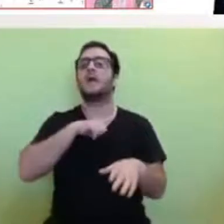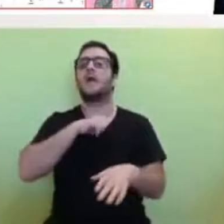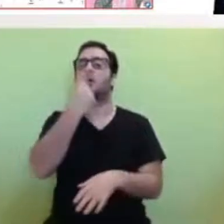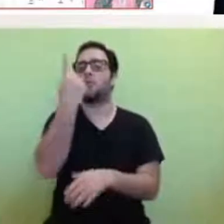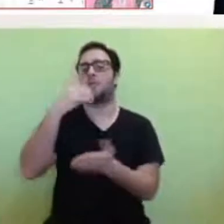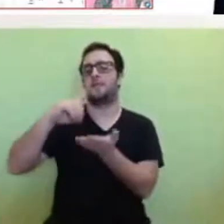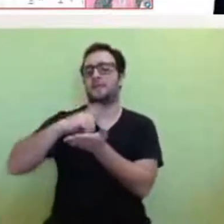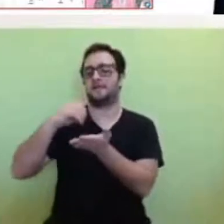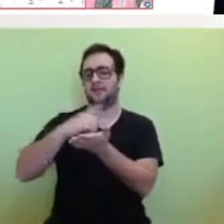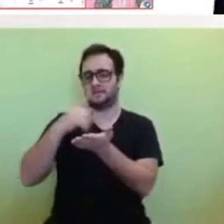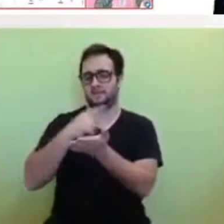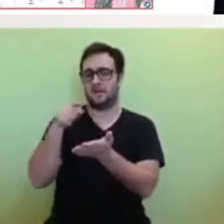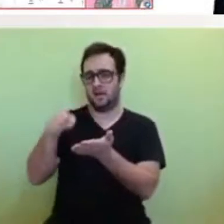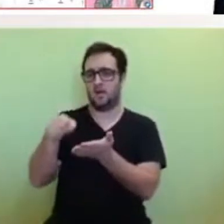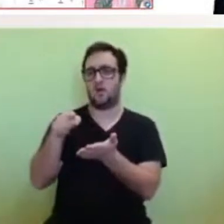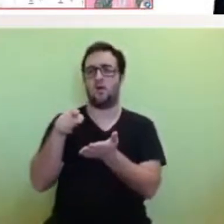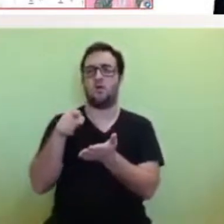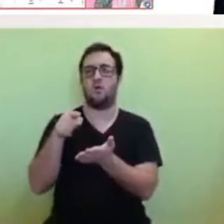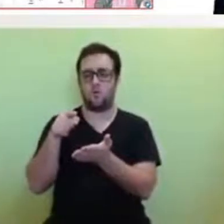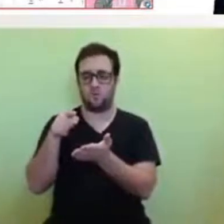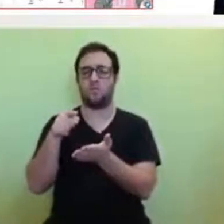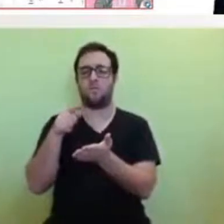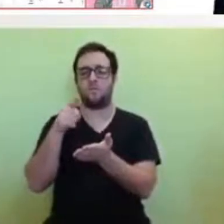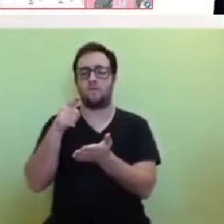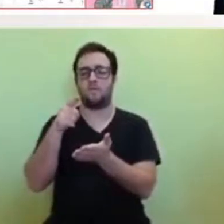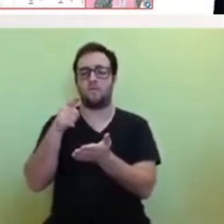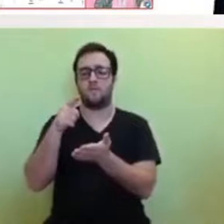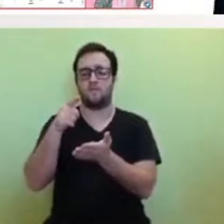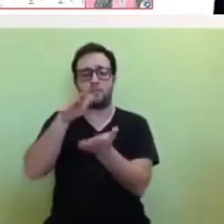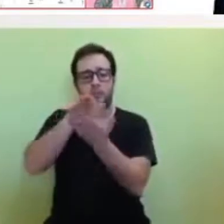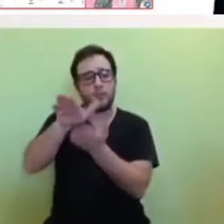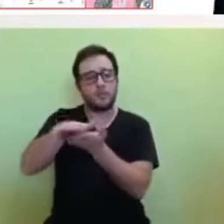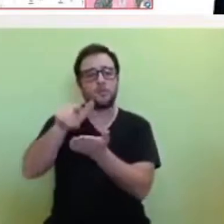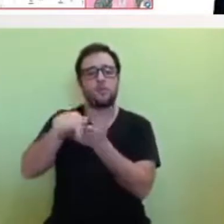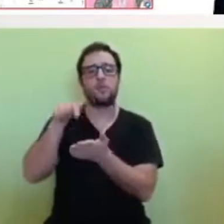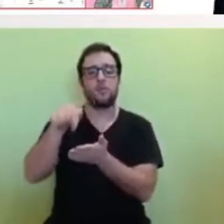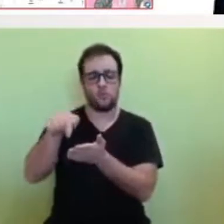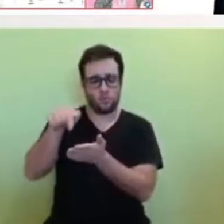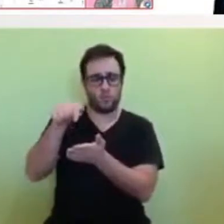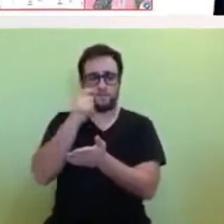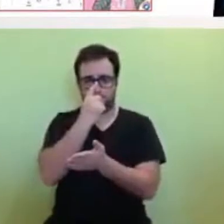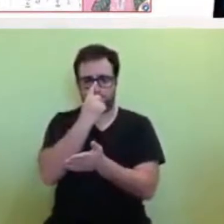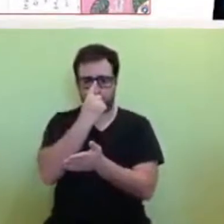capa verde. É uma dissertação que foi publicada em escrita de sinais.